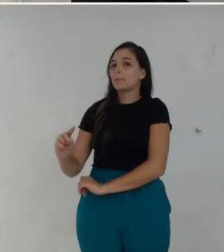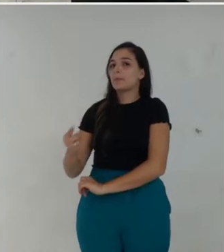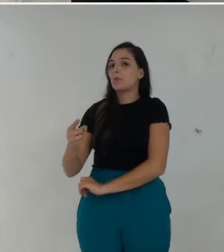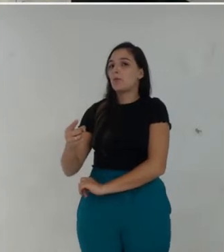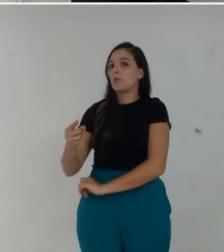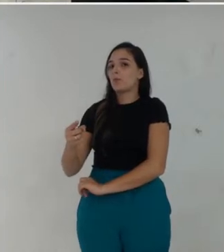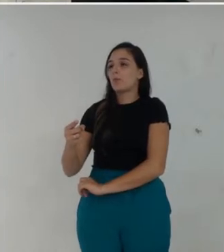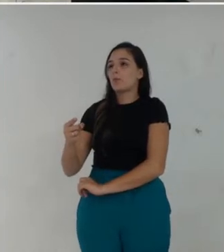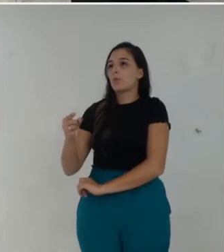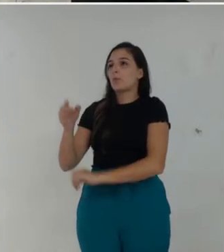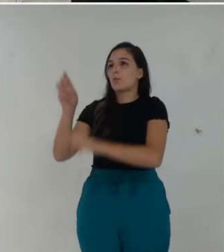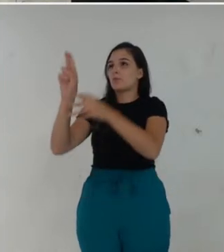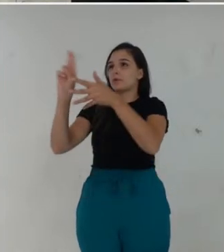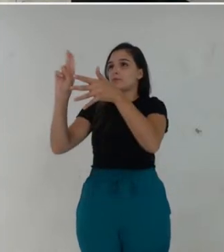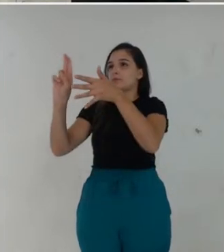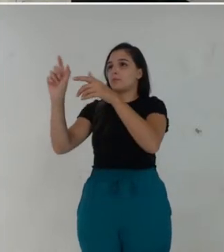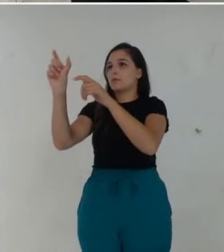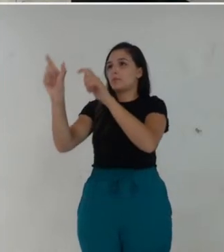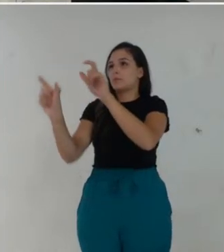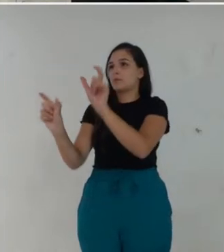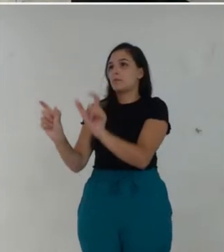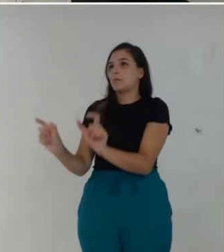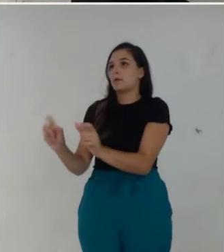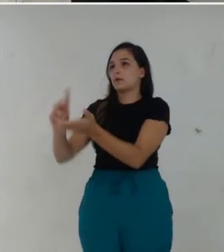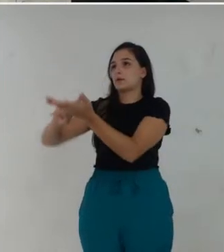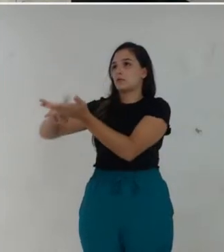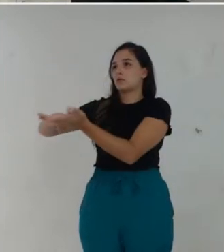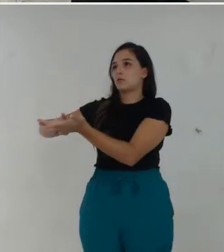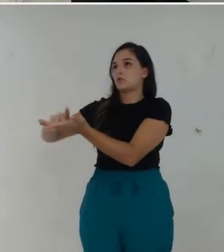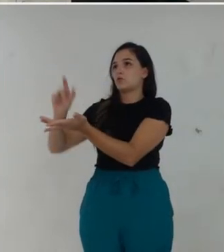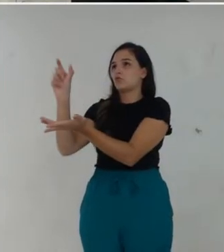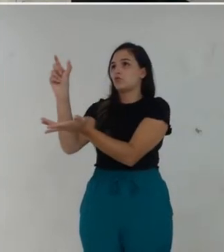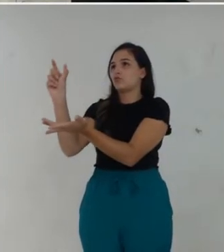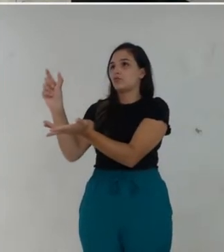itens traduzidos, presentes